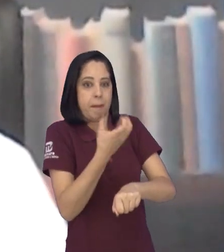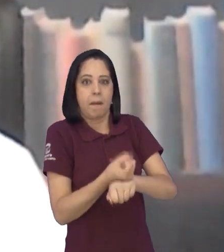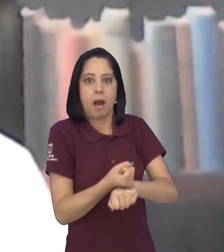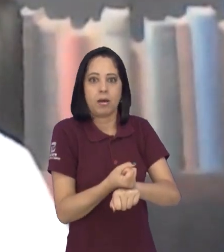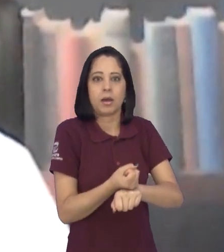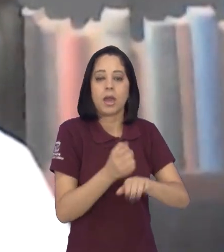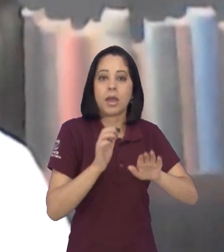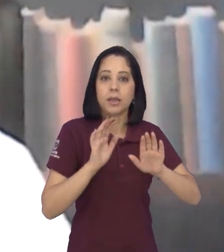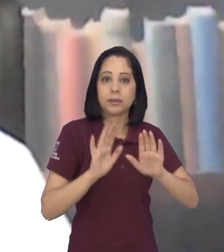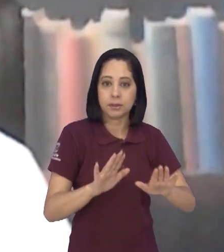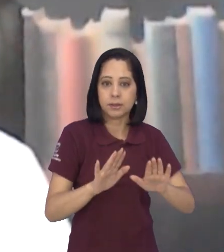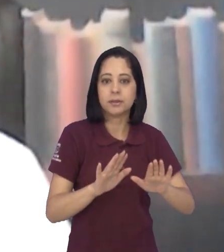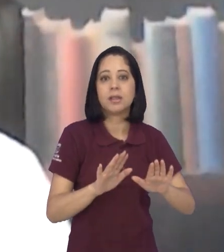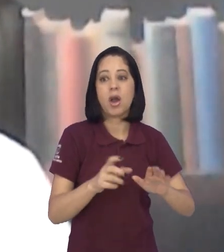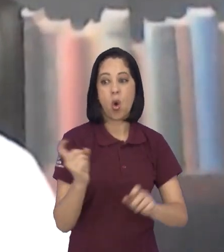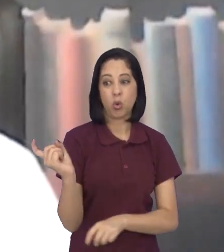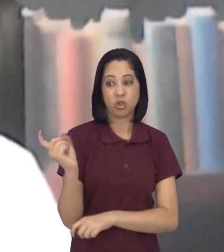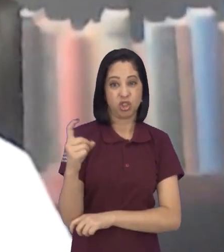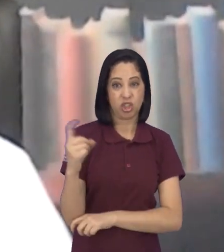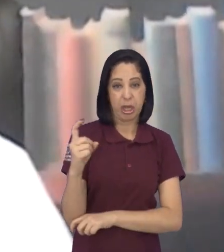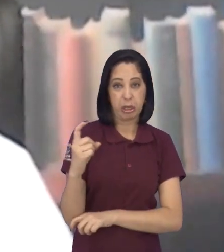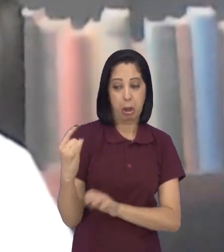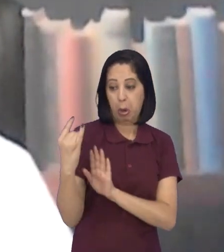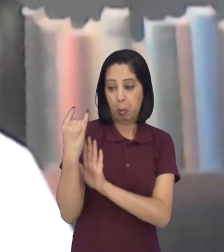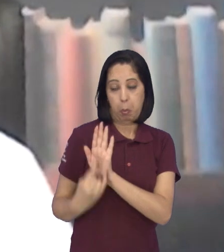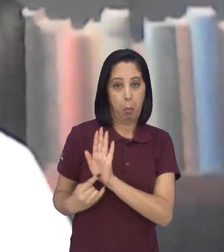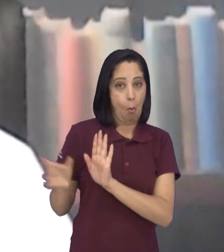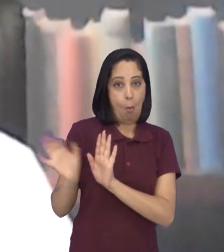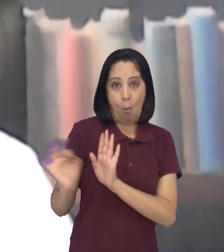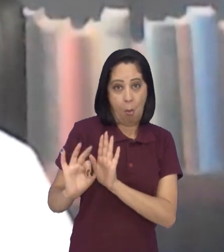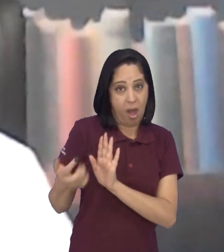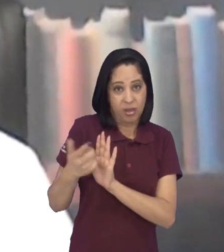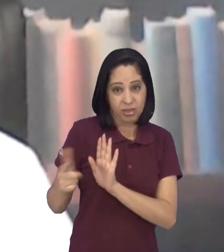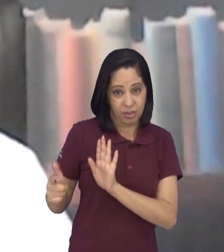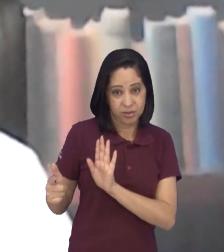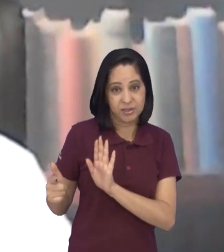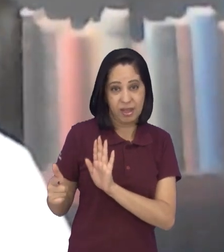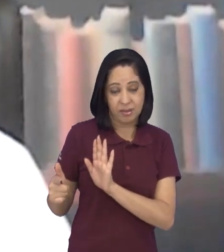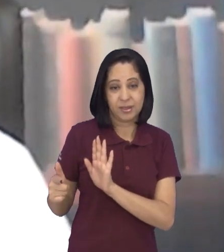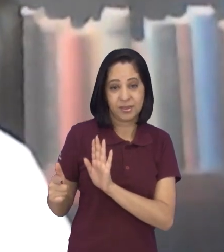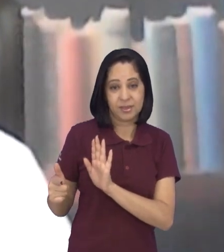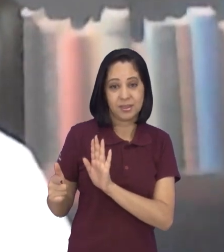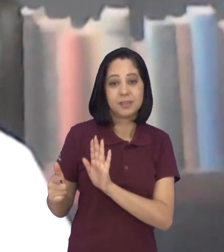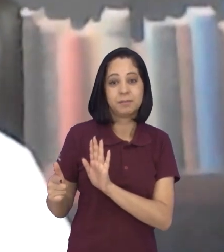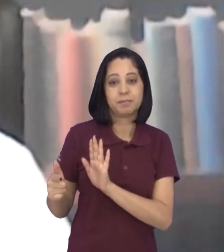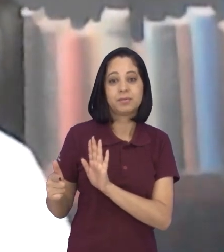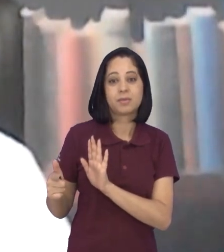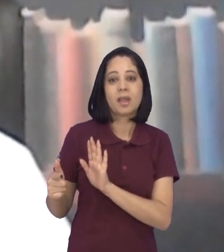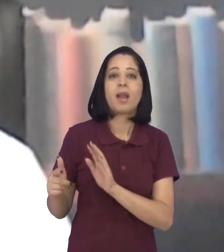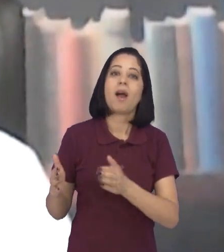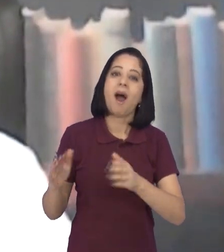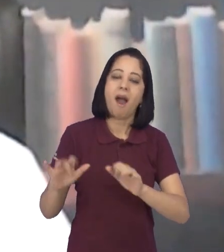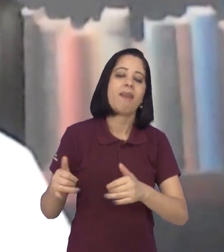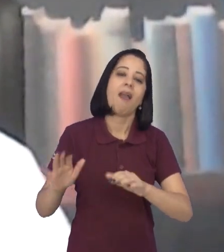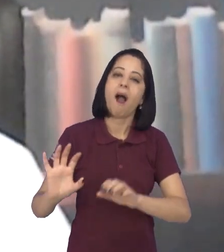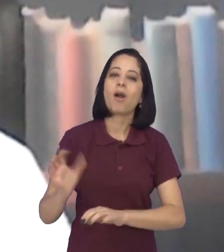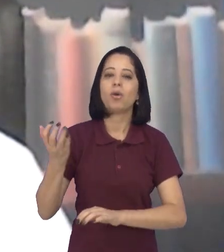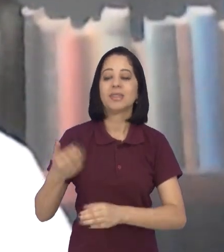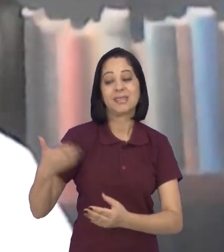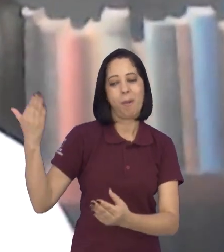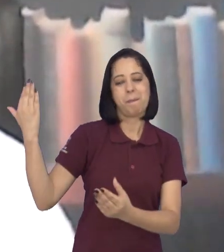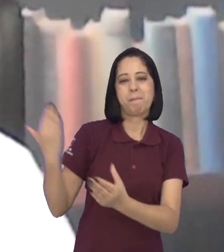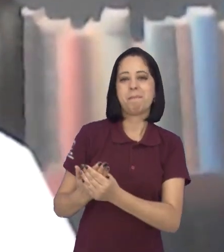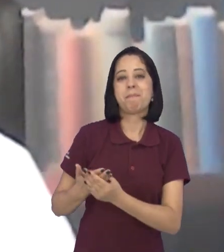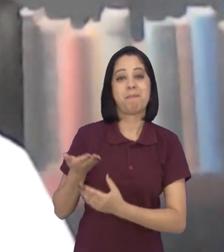de conformidade do TikTok à Lei Geral de Proteção de Dados e uma negligência levou a que uma ação coletiva